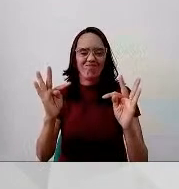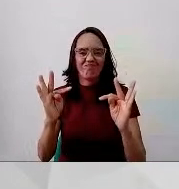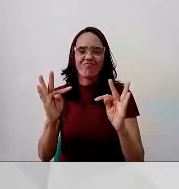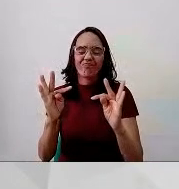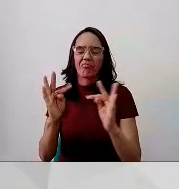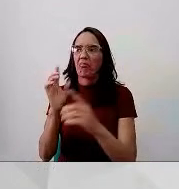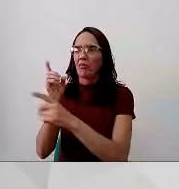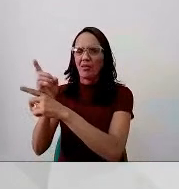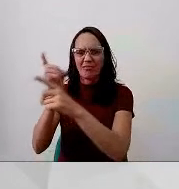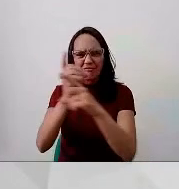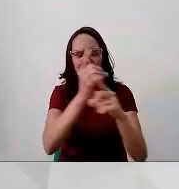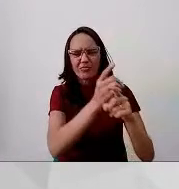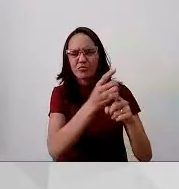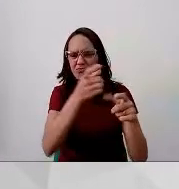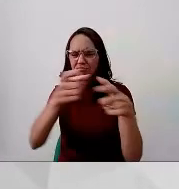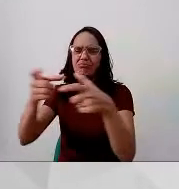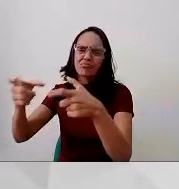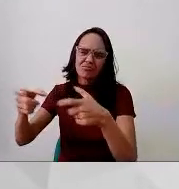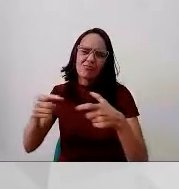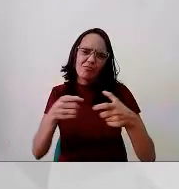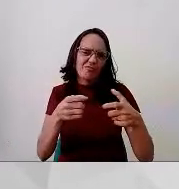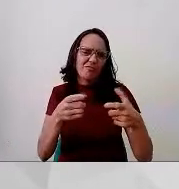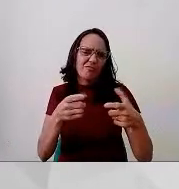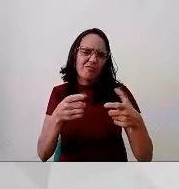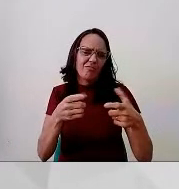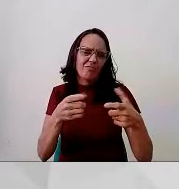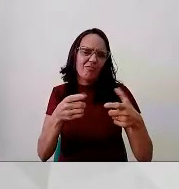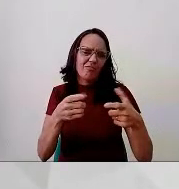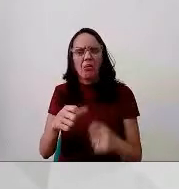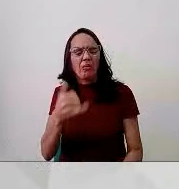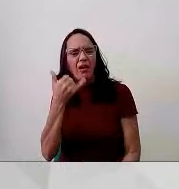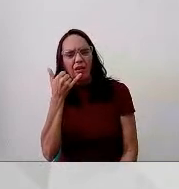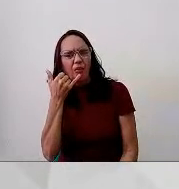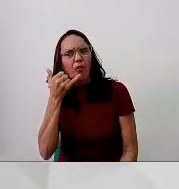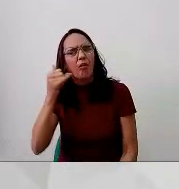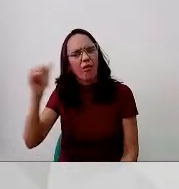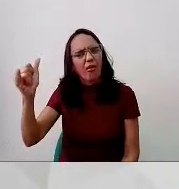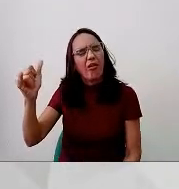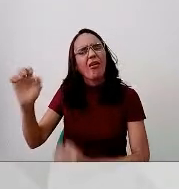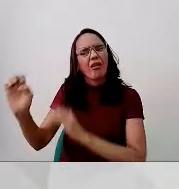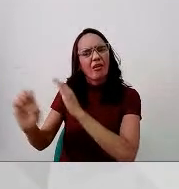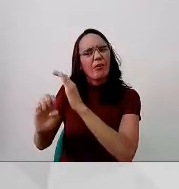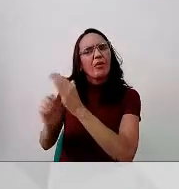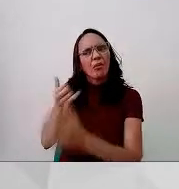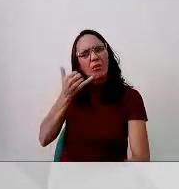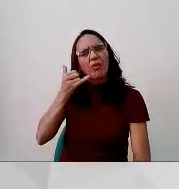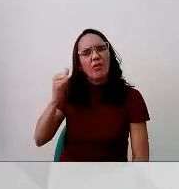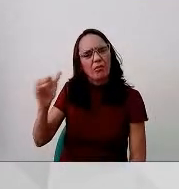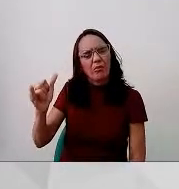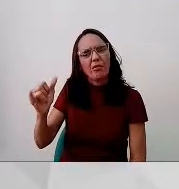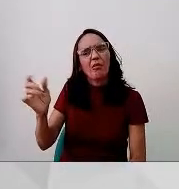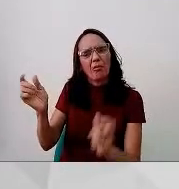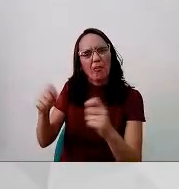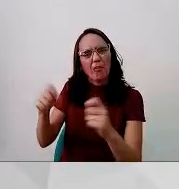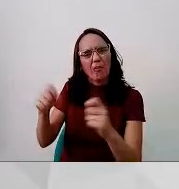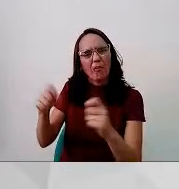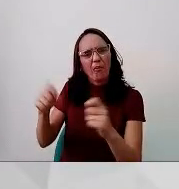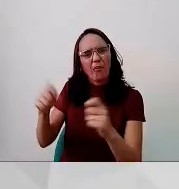pega o telefone, liga para alguma empresa, vai falar com um robozinho, não com uma pessoa.